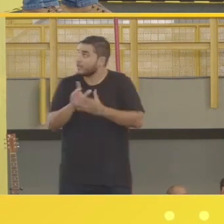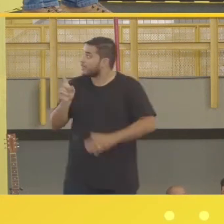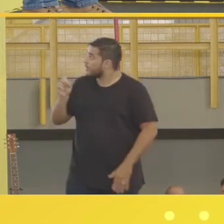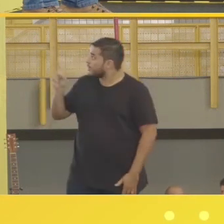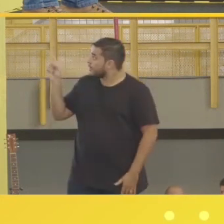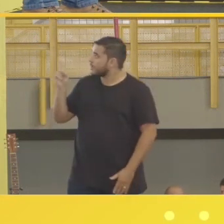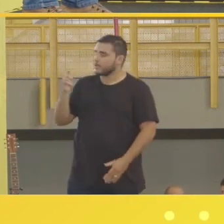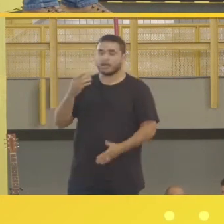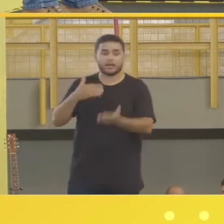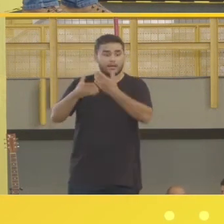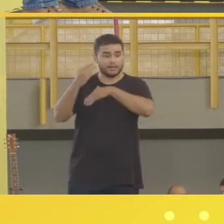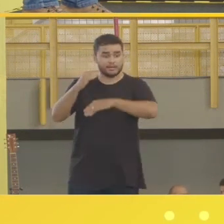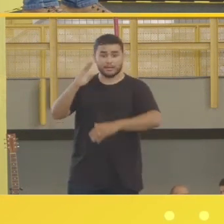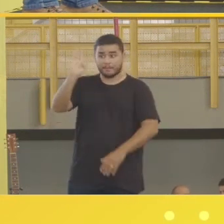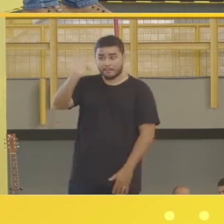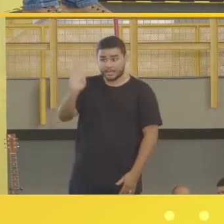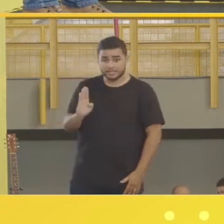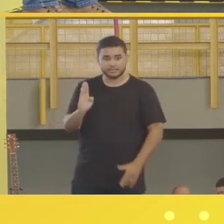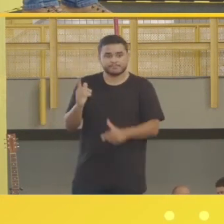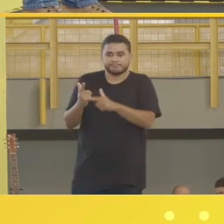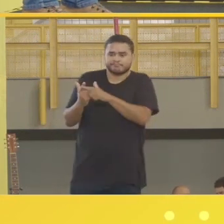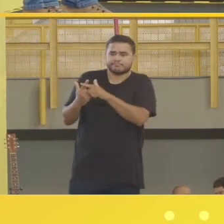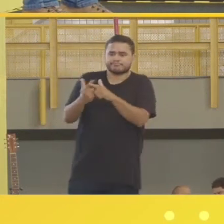ou antes uma atrofia